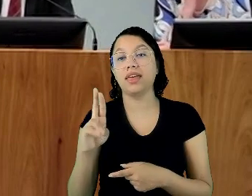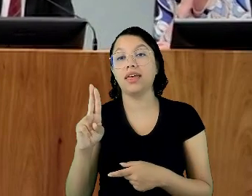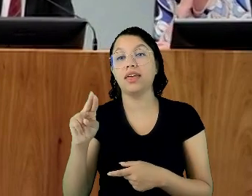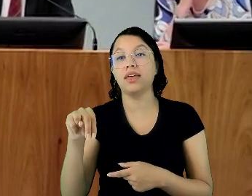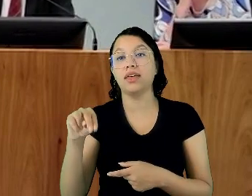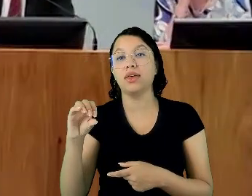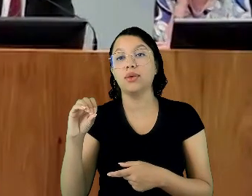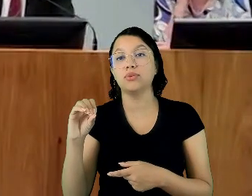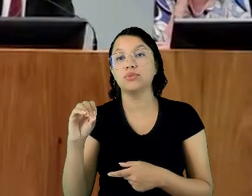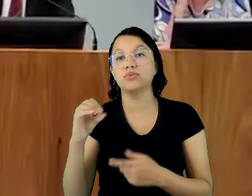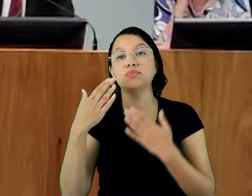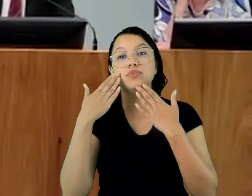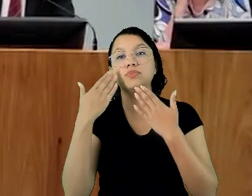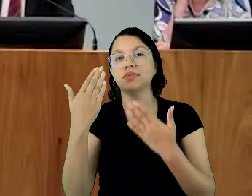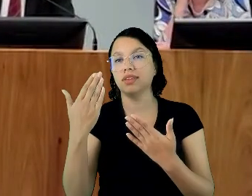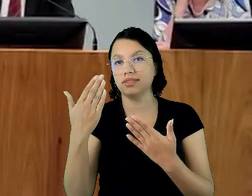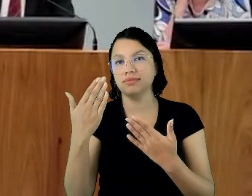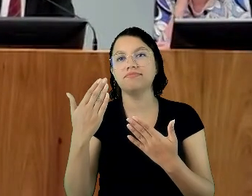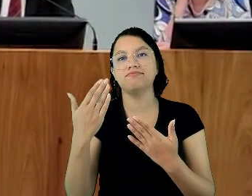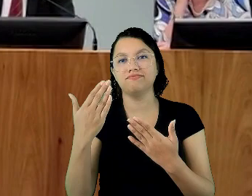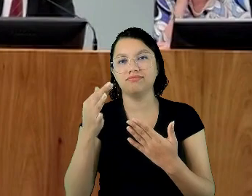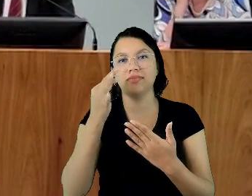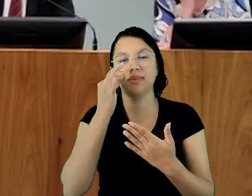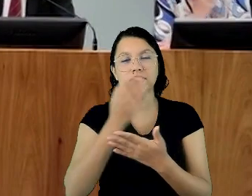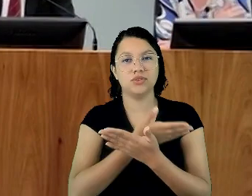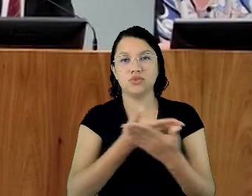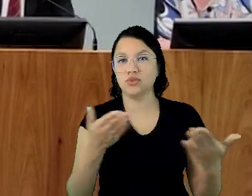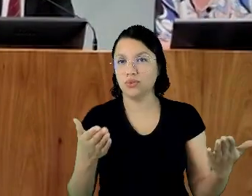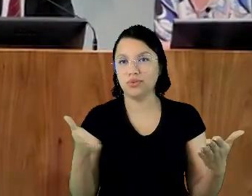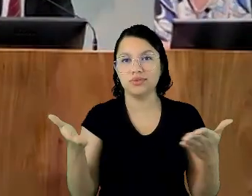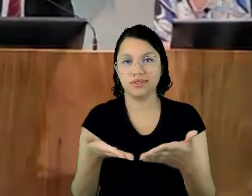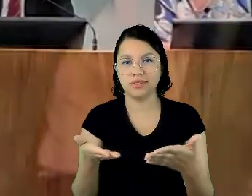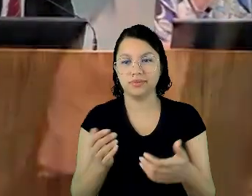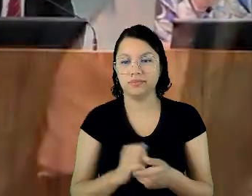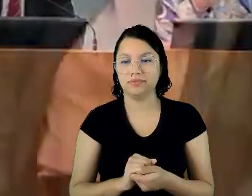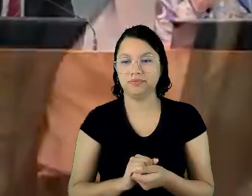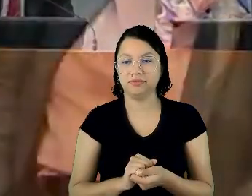todos que estão aqui. Doutor Recler?